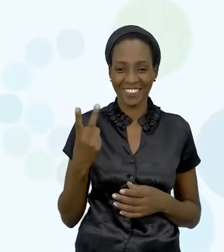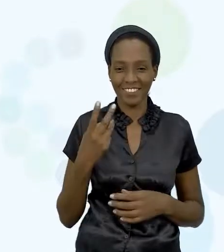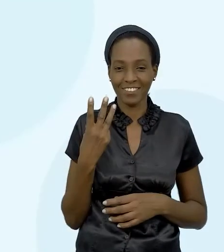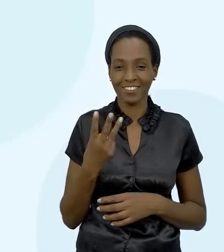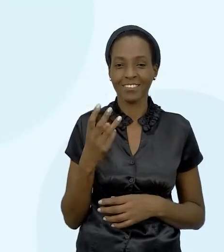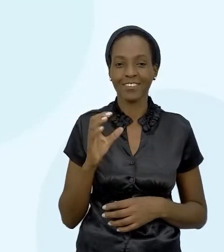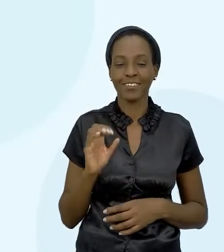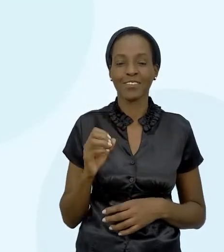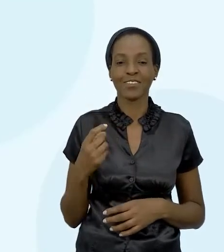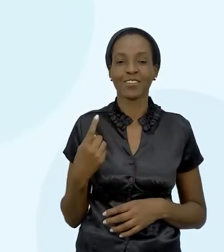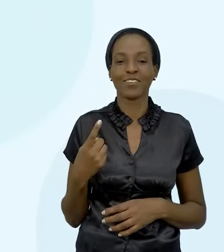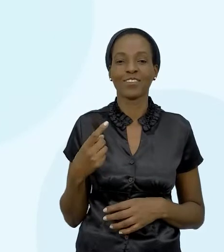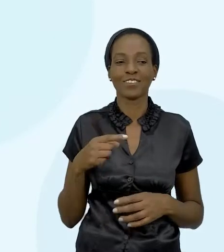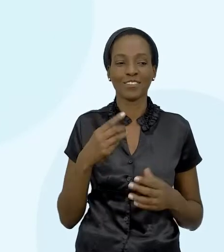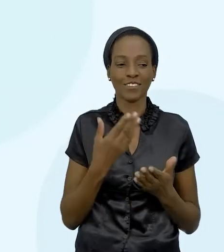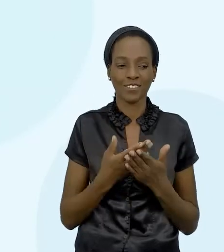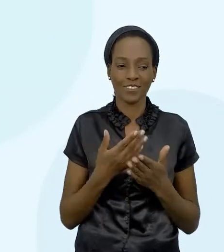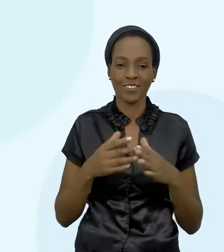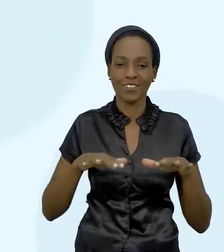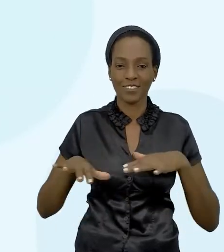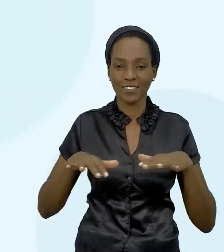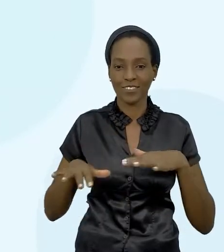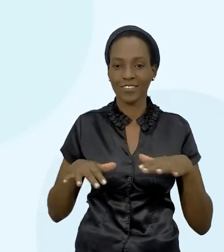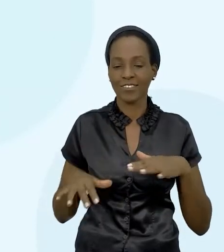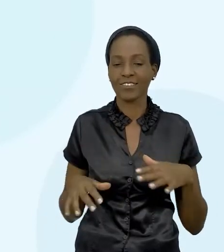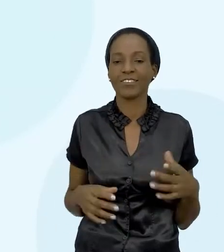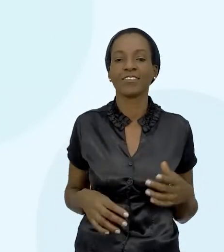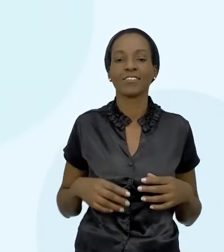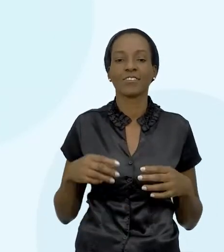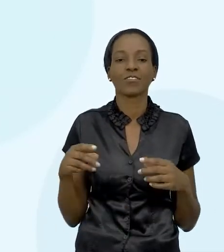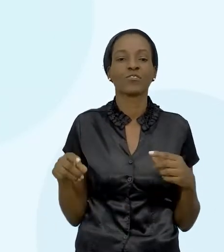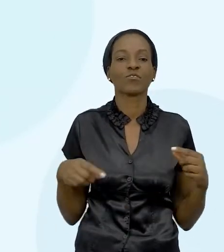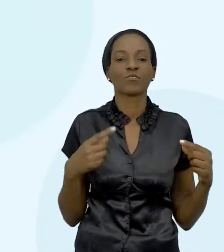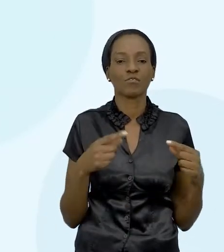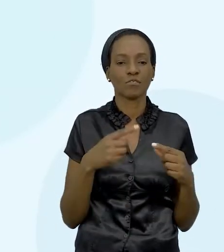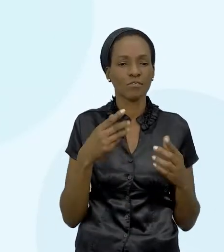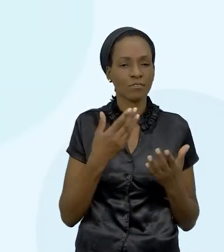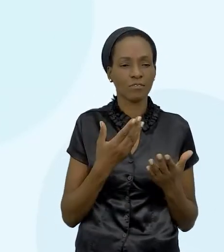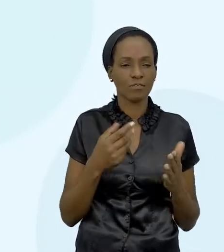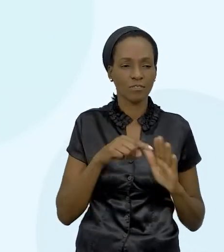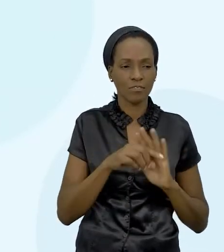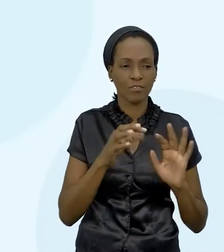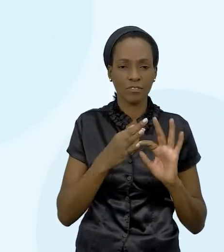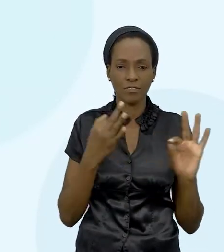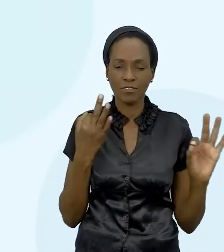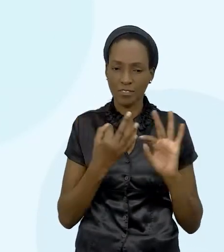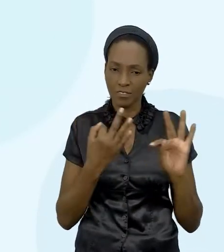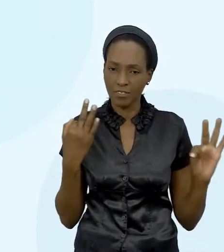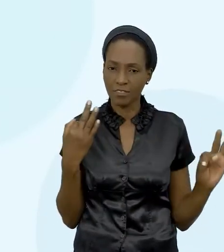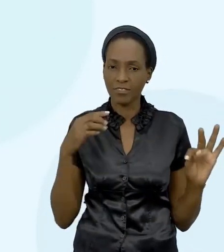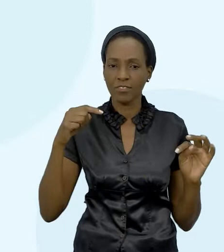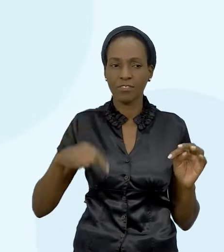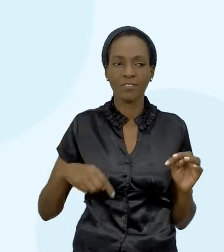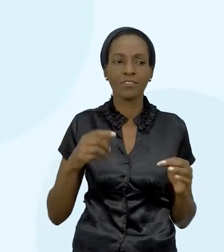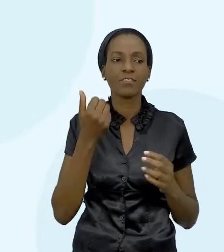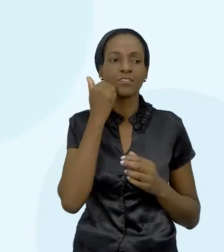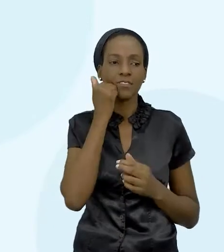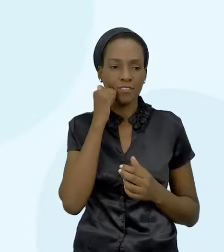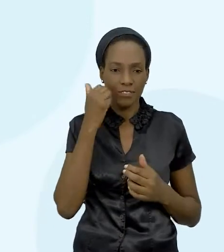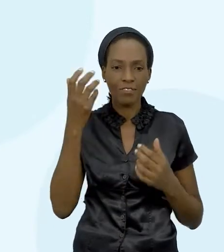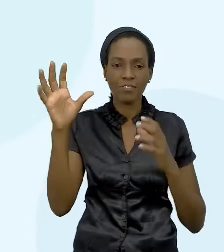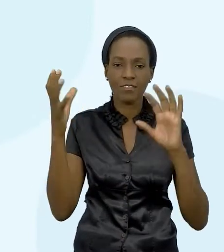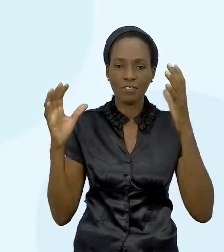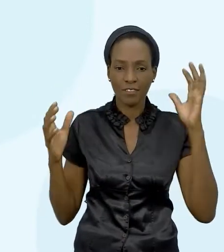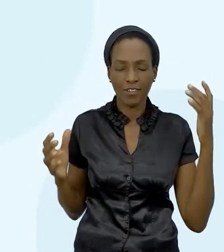do movimento, tá bom? Então, olha lá, nosso objeto de estudos aqui na física, aqui na ciência natural, é a cinemática.